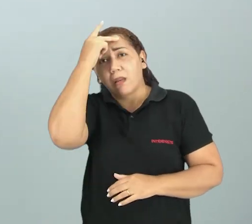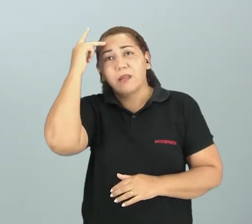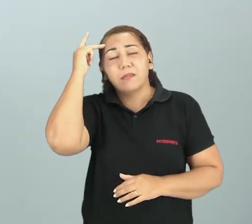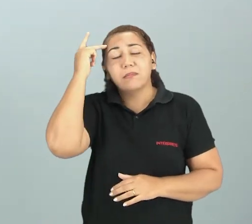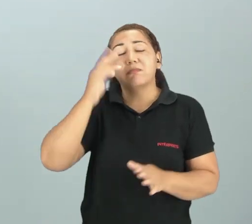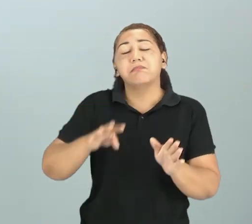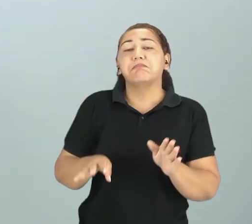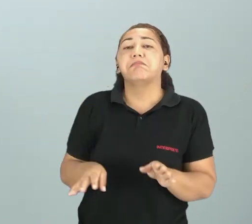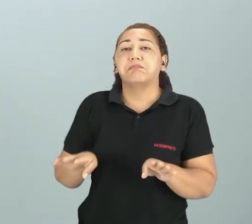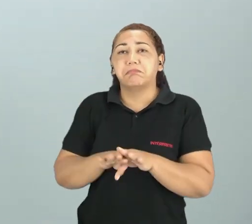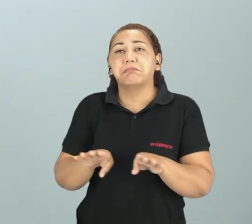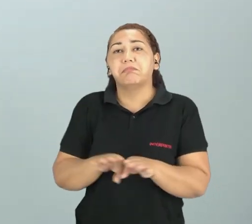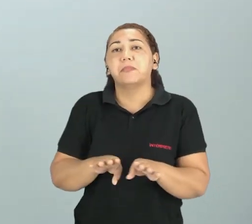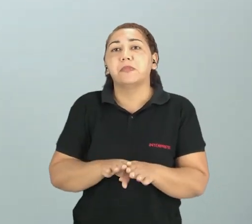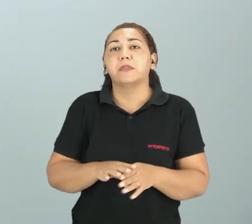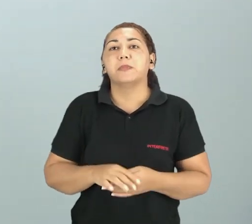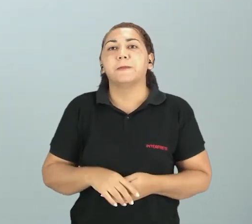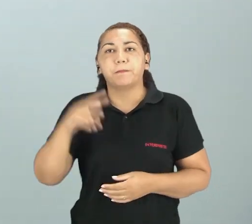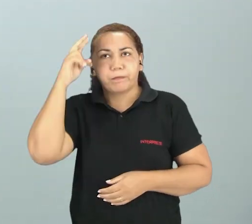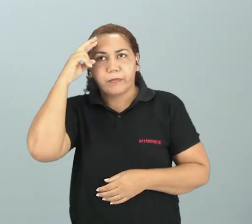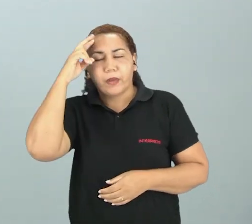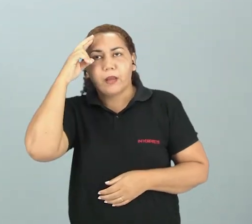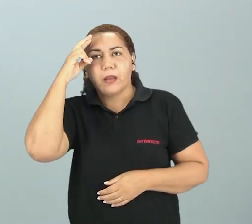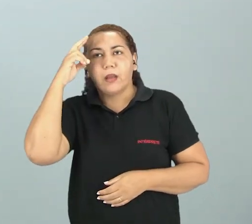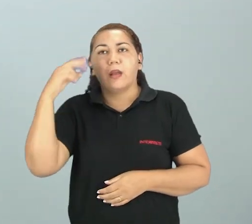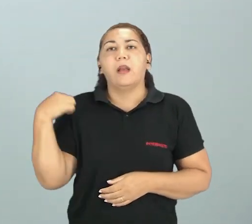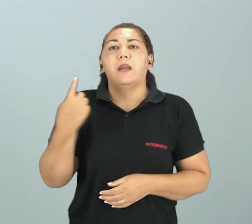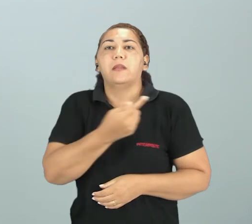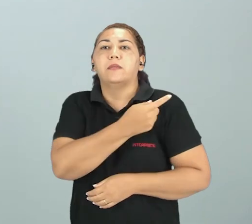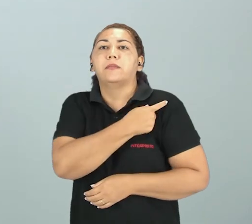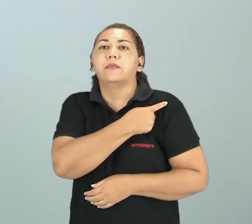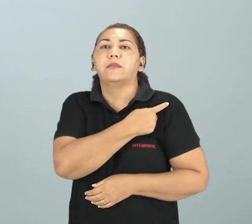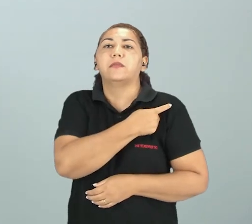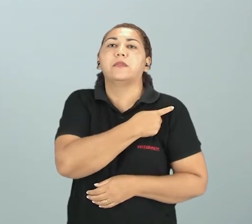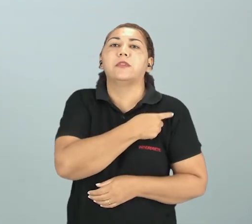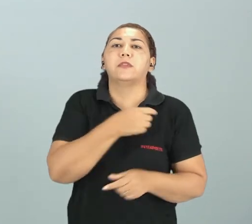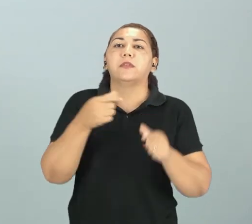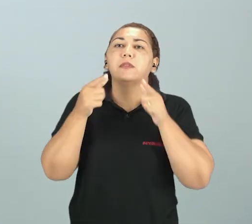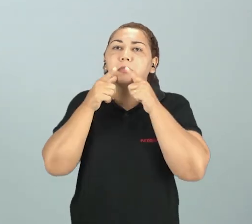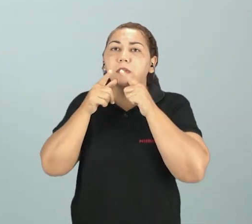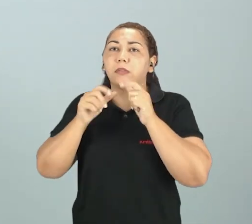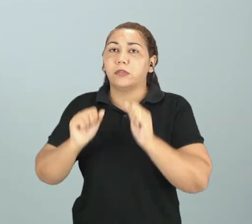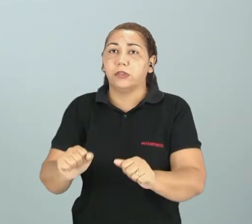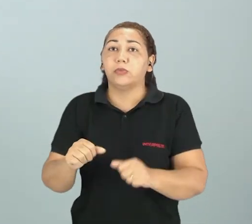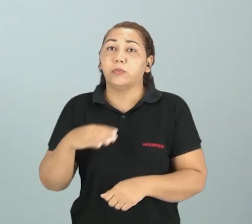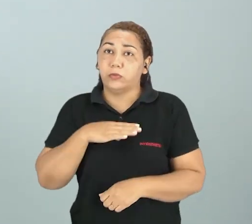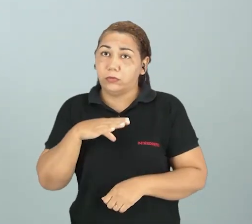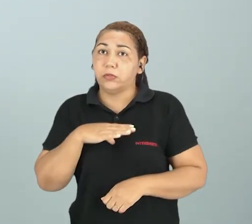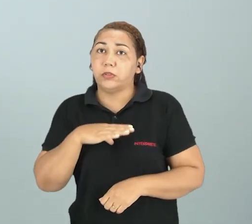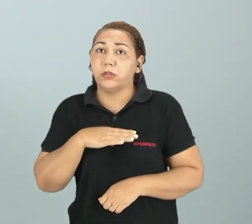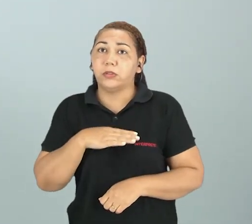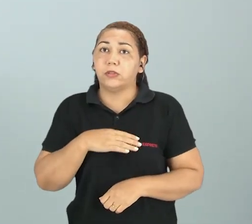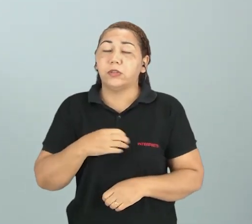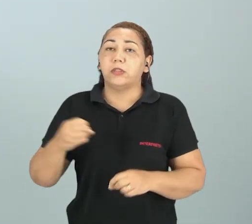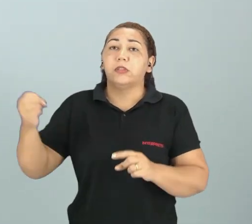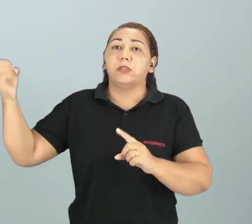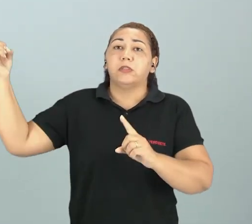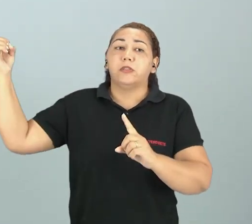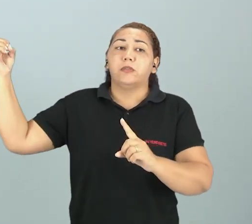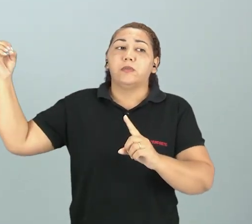foram ensinados também. Lembrando que a nossa língua, ela sofreu algumas influências dos